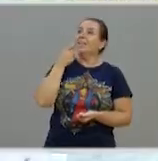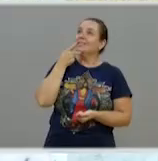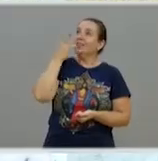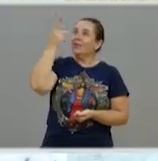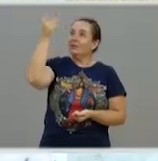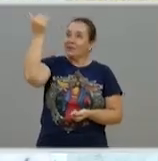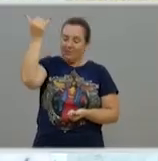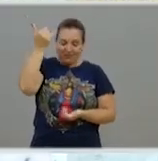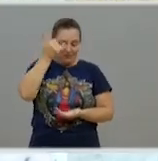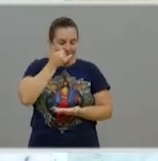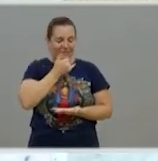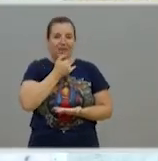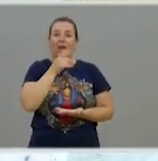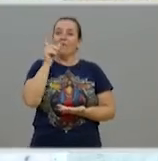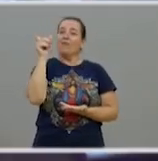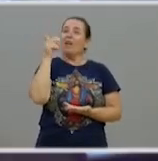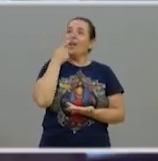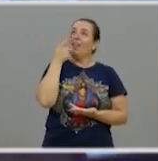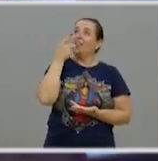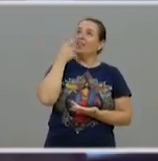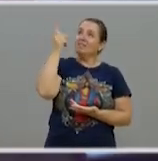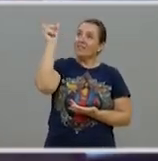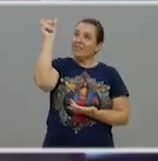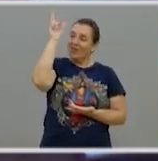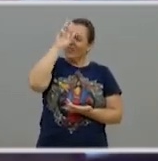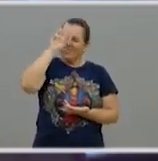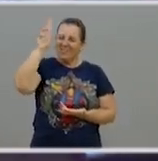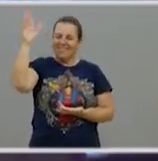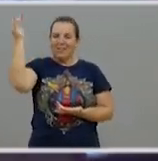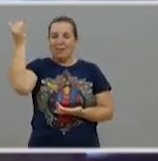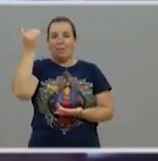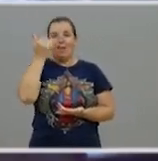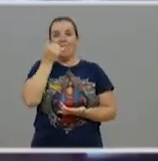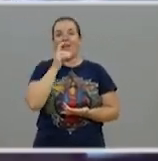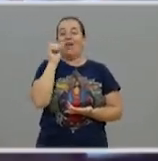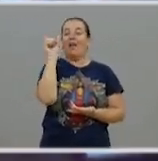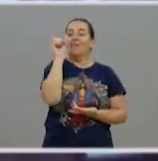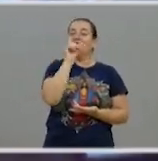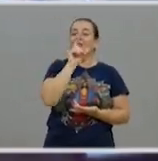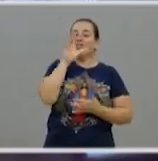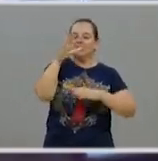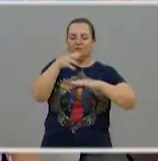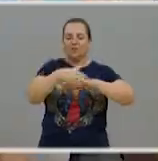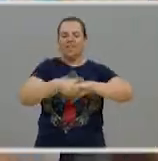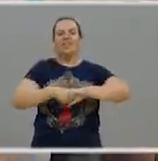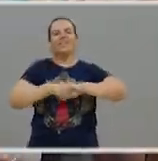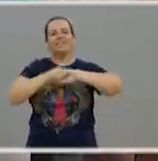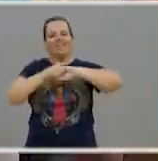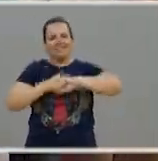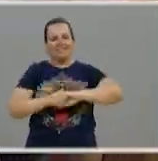Fala, Senhor, fala, Senhor, palavras de